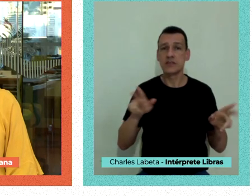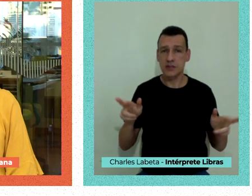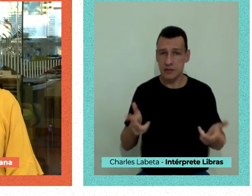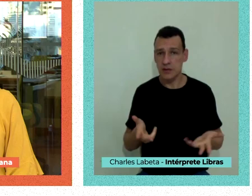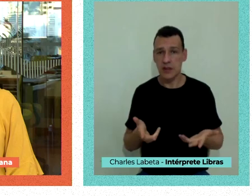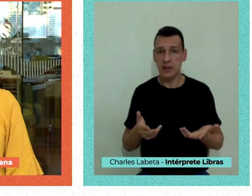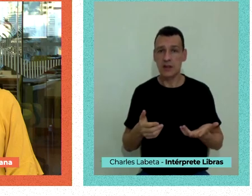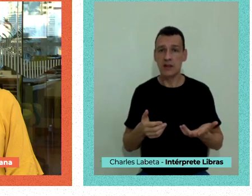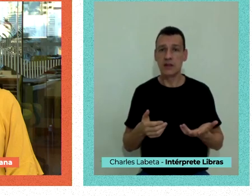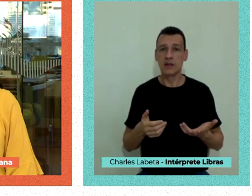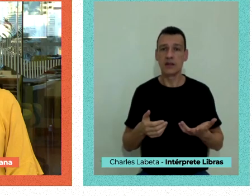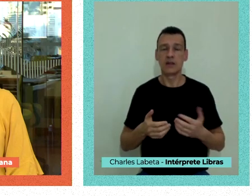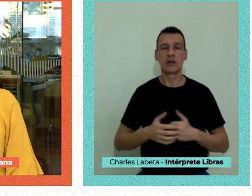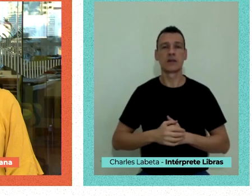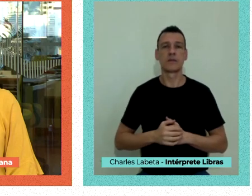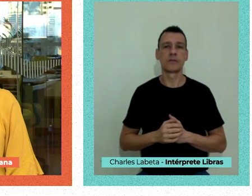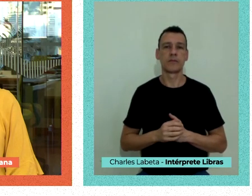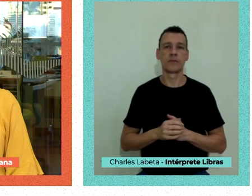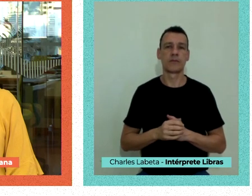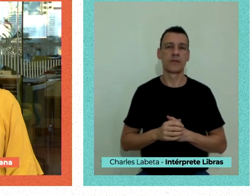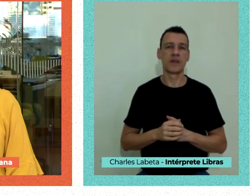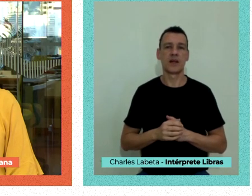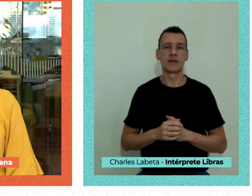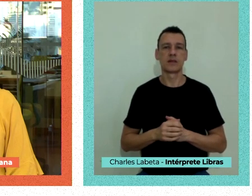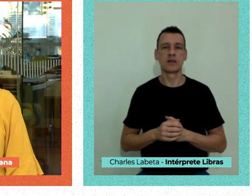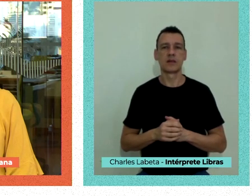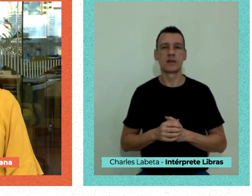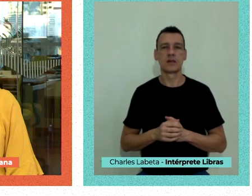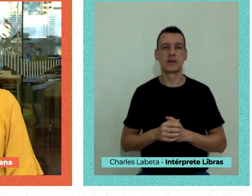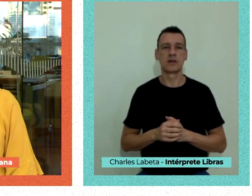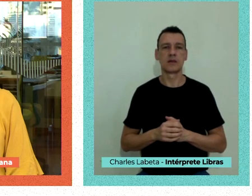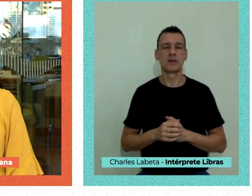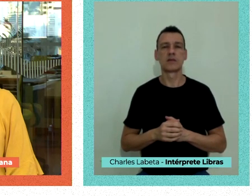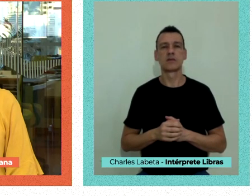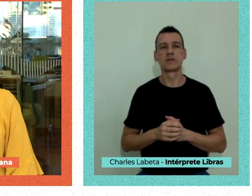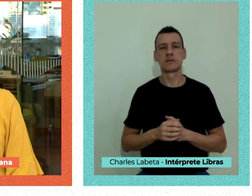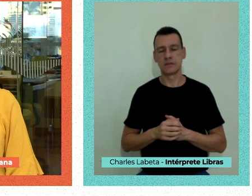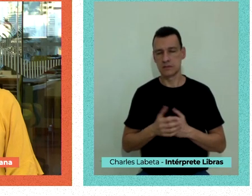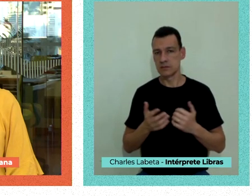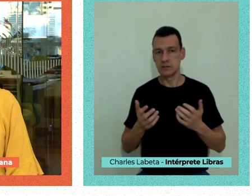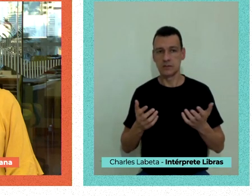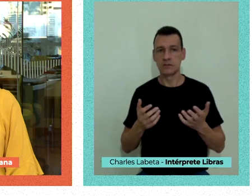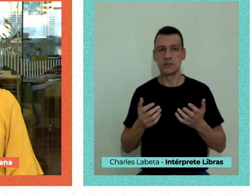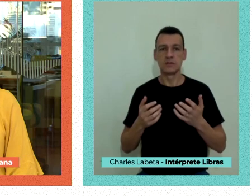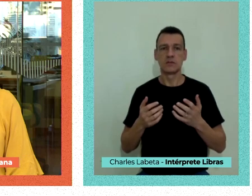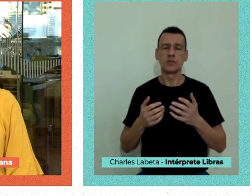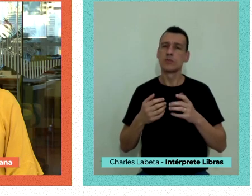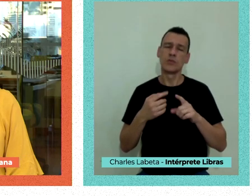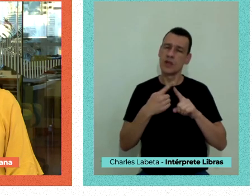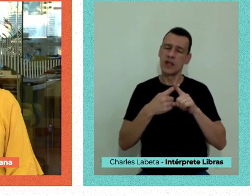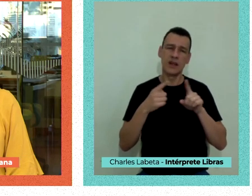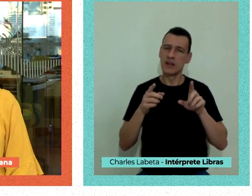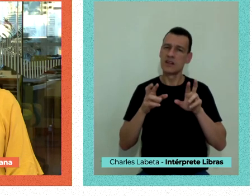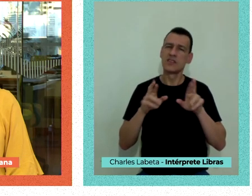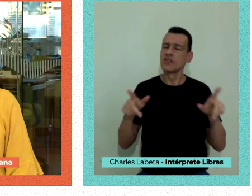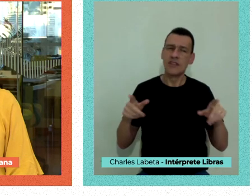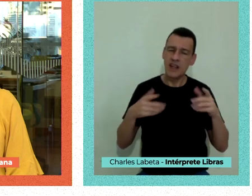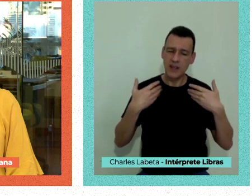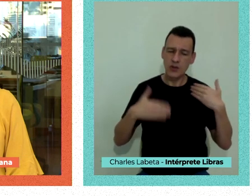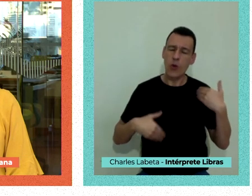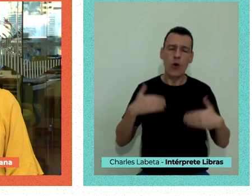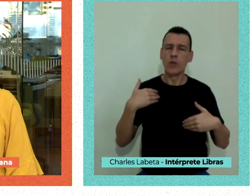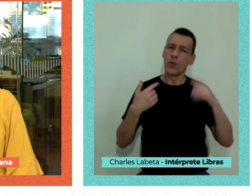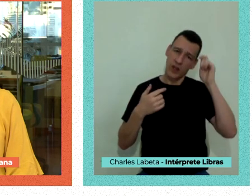ter, né, ao longo desses processos de marginalização dos corpos negros? E com isso, a